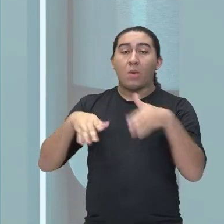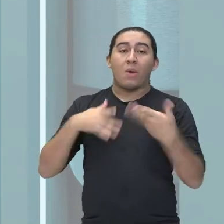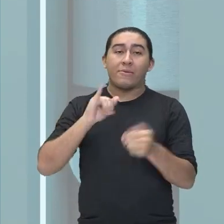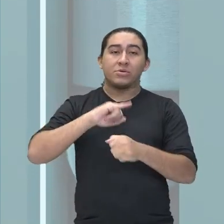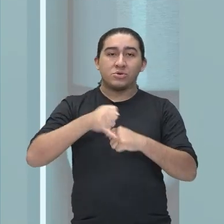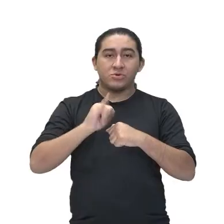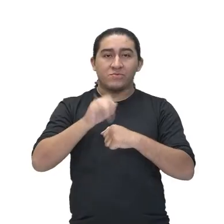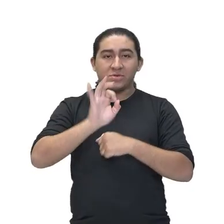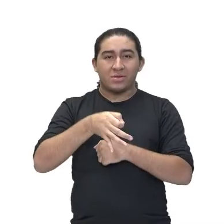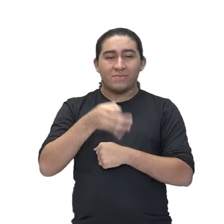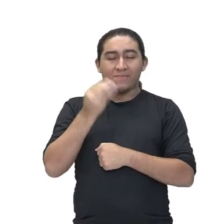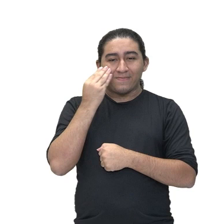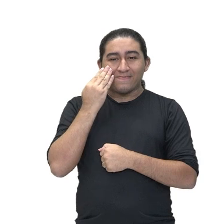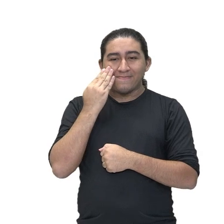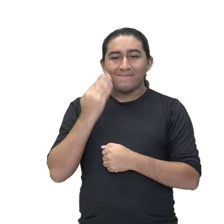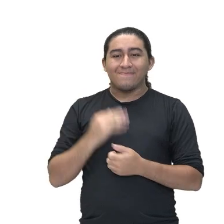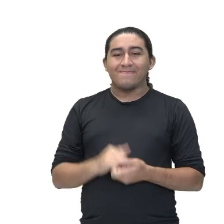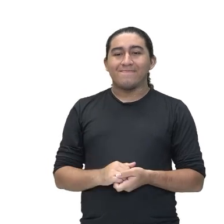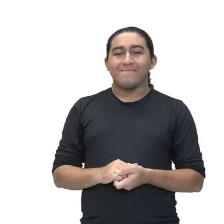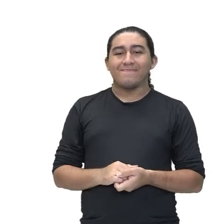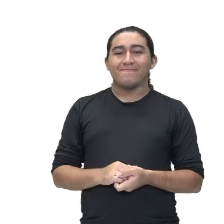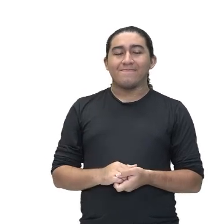adjetivos. Vamos lá.